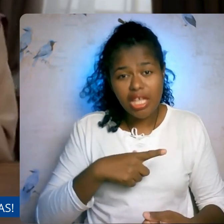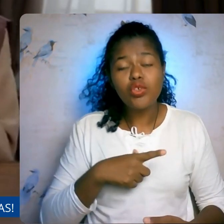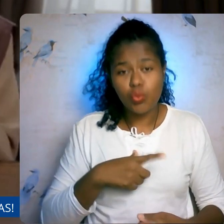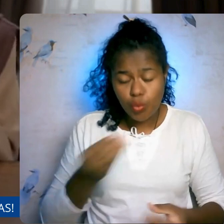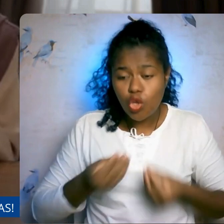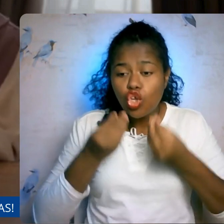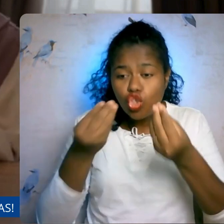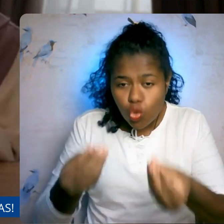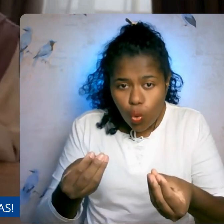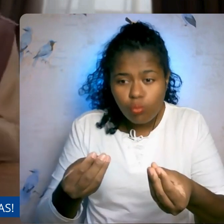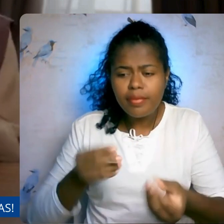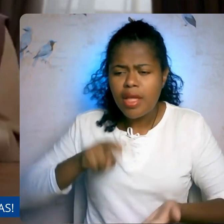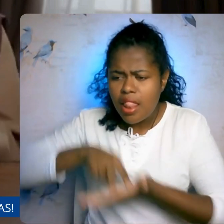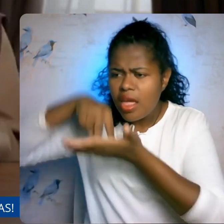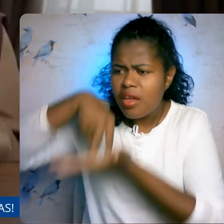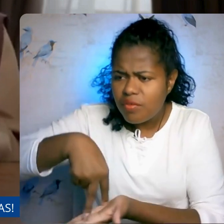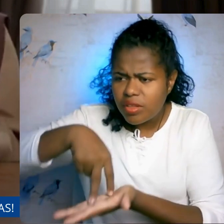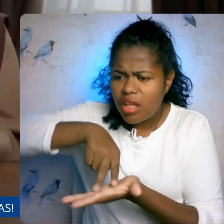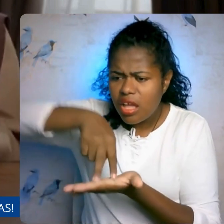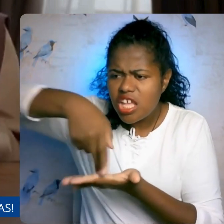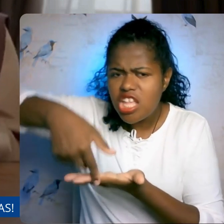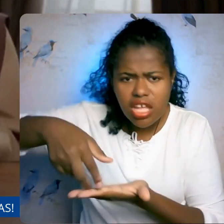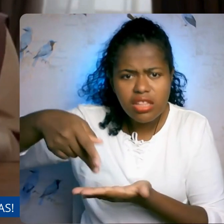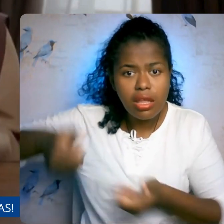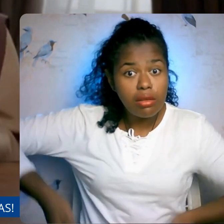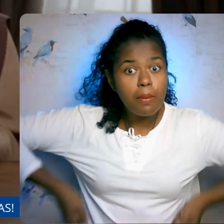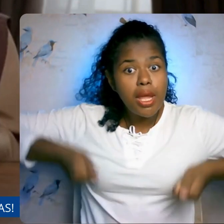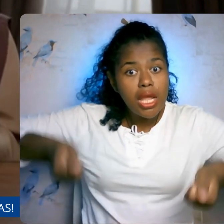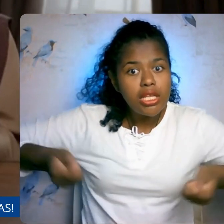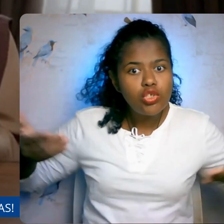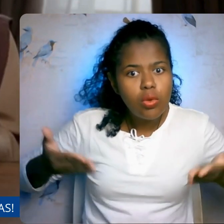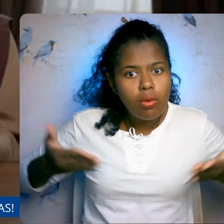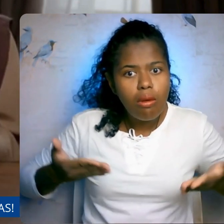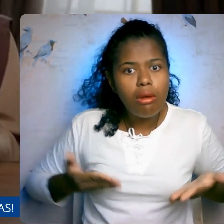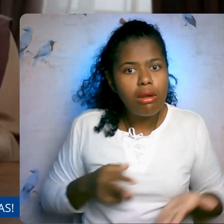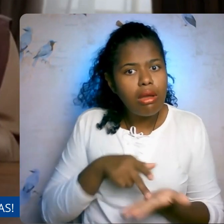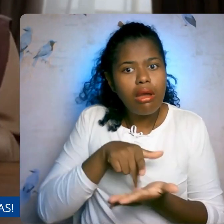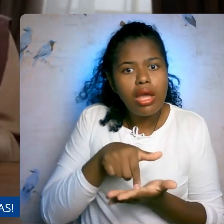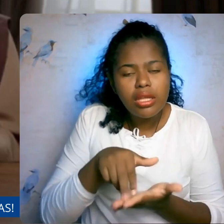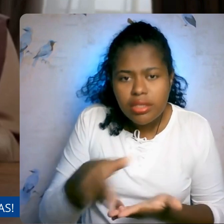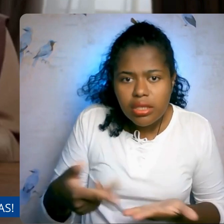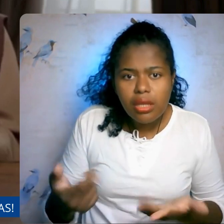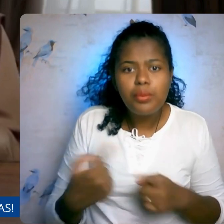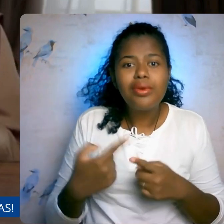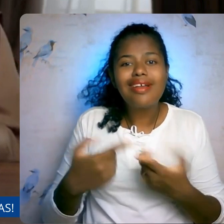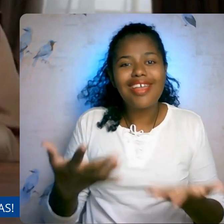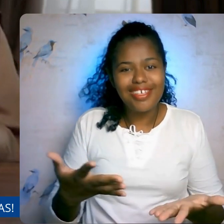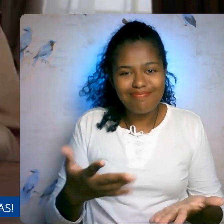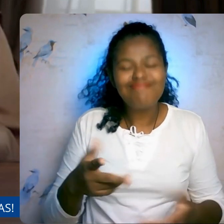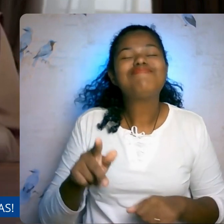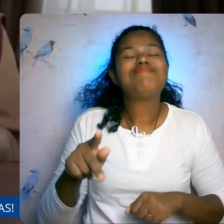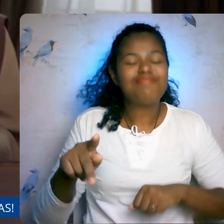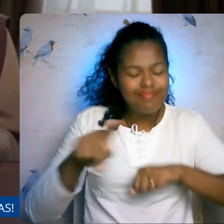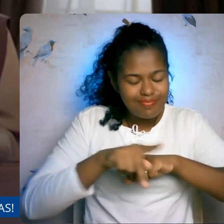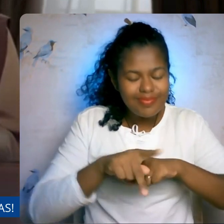andar, Pedro agora prega o evangelho, Pedro assume a missão de pastorear as ovelhas.